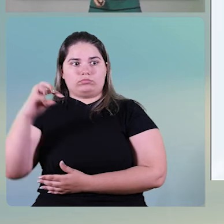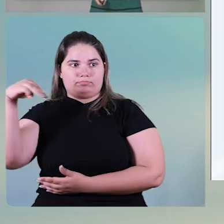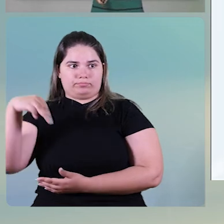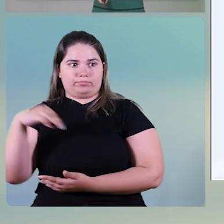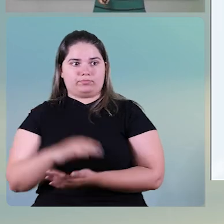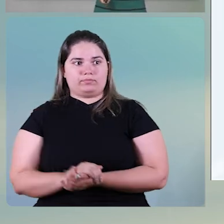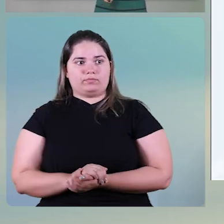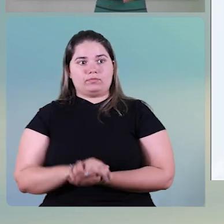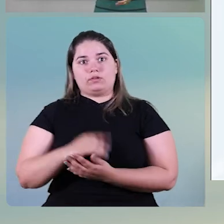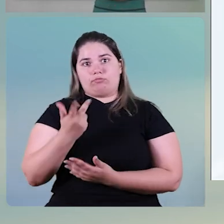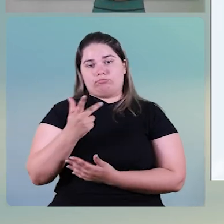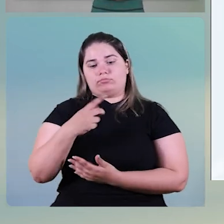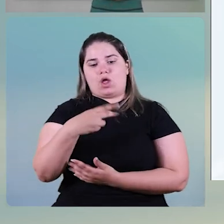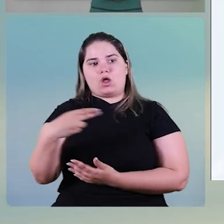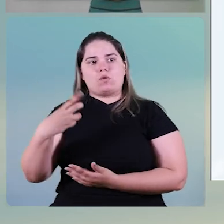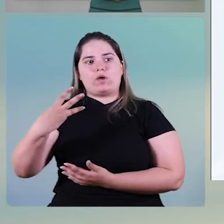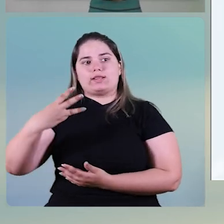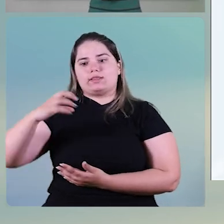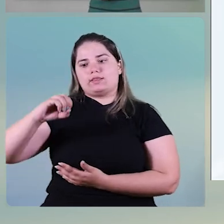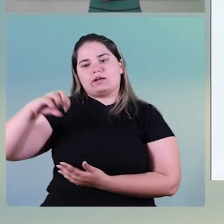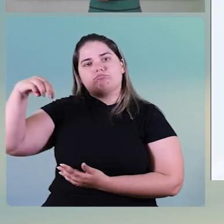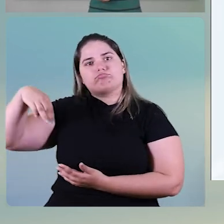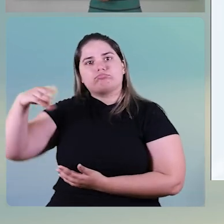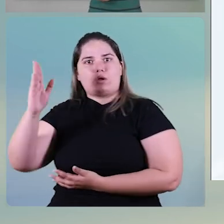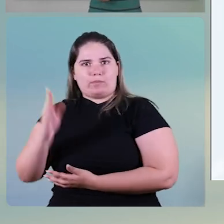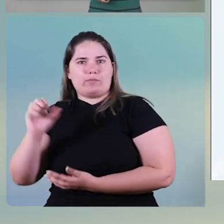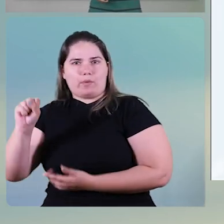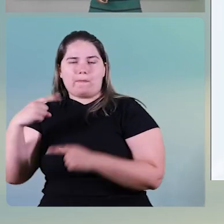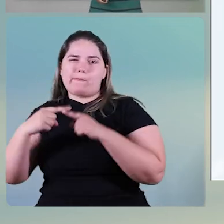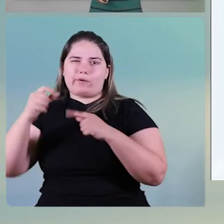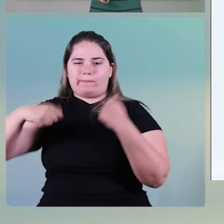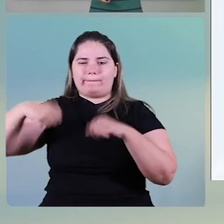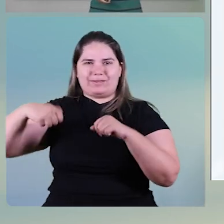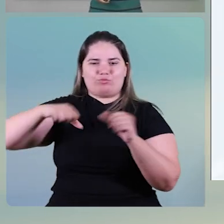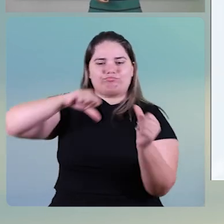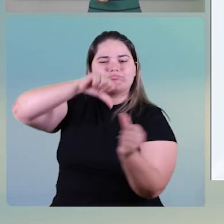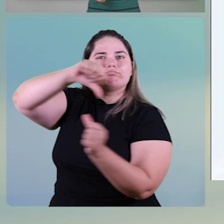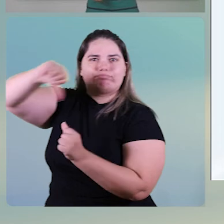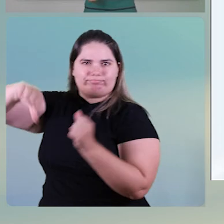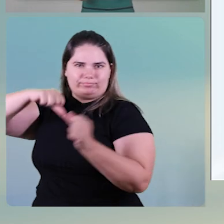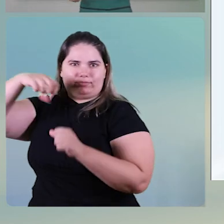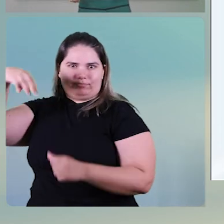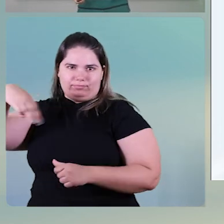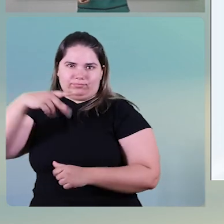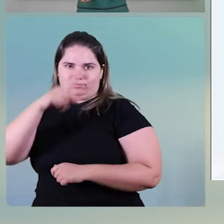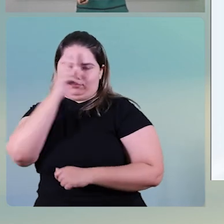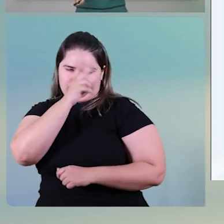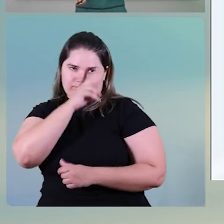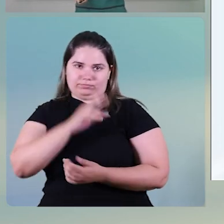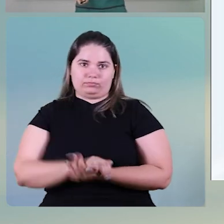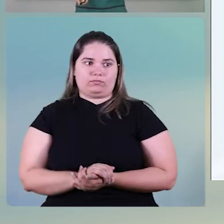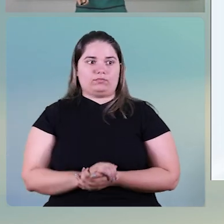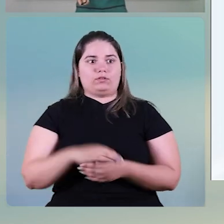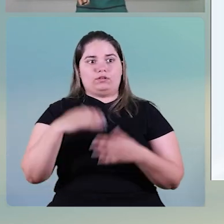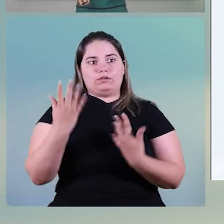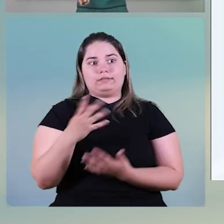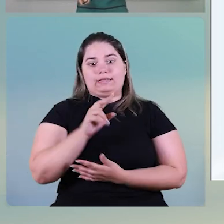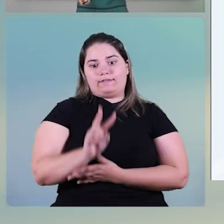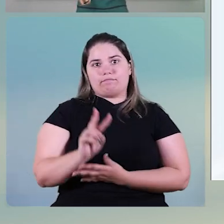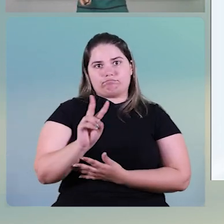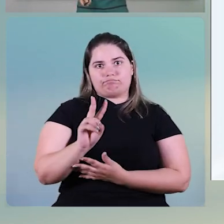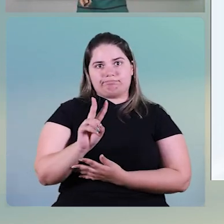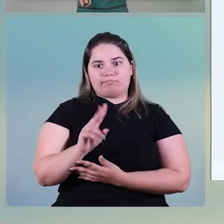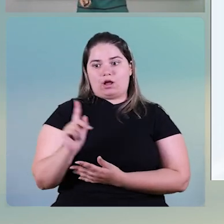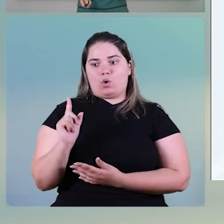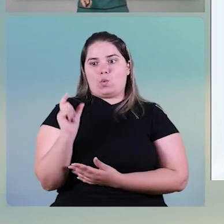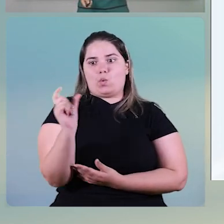né? Encontrando 30 metros por segundo. Então essa é a velocidade inicial. A velocidade final vai ser nula, né? Lógico, os carros vão